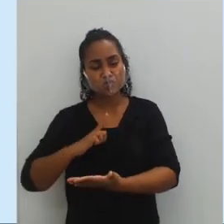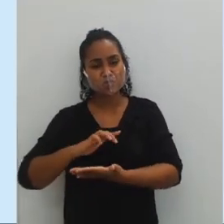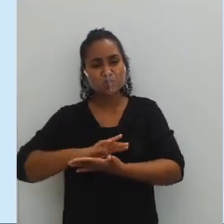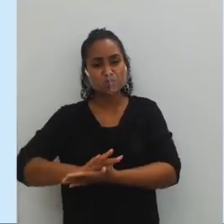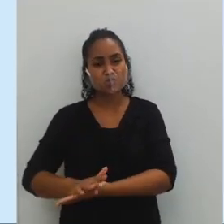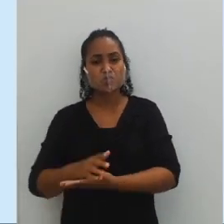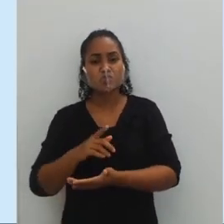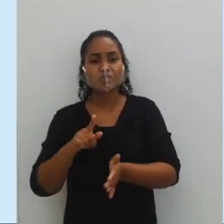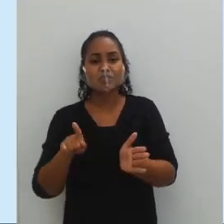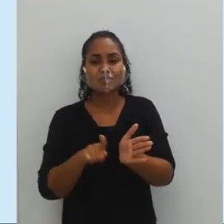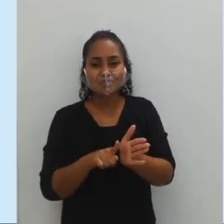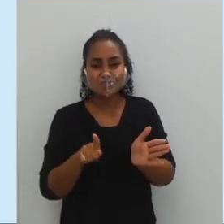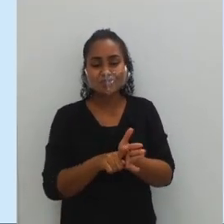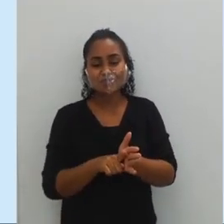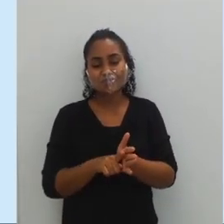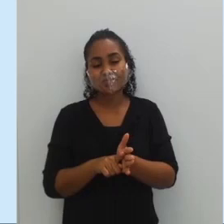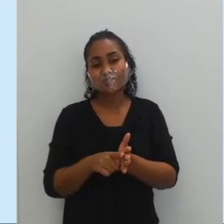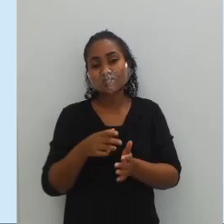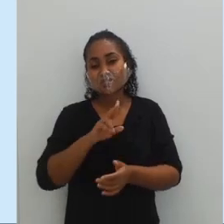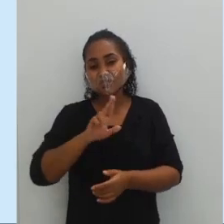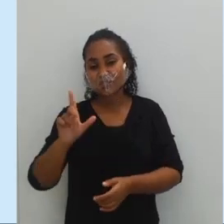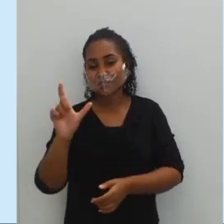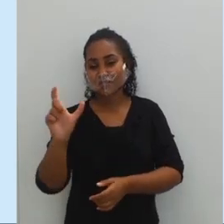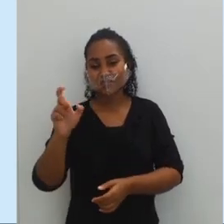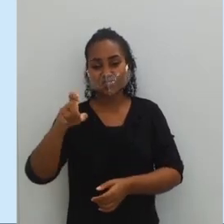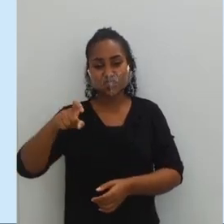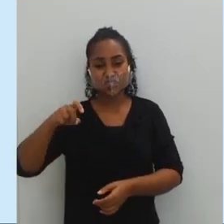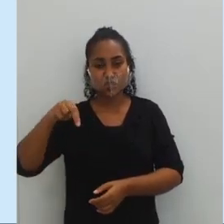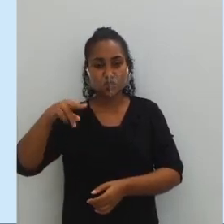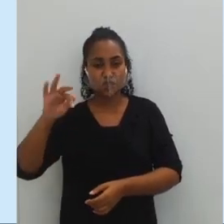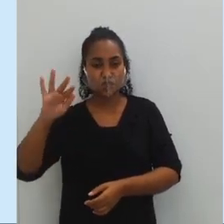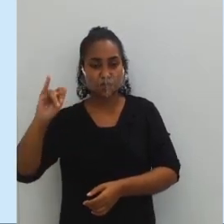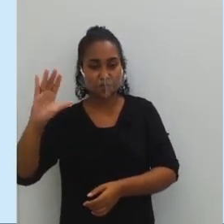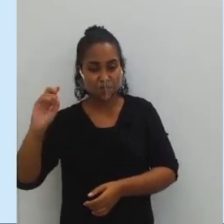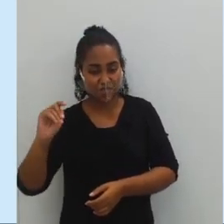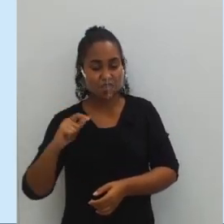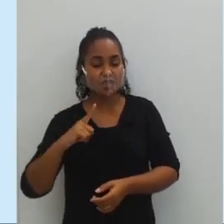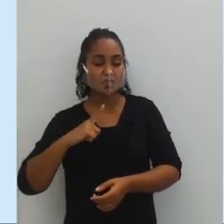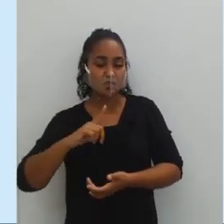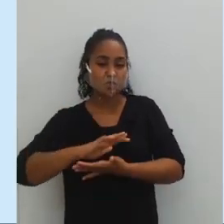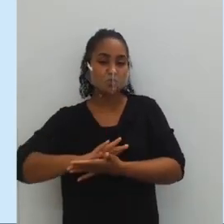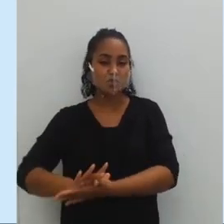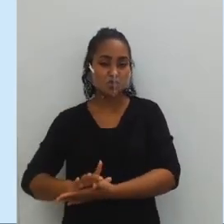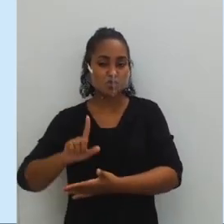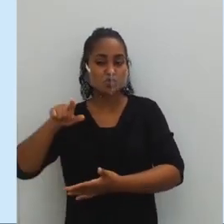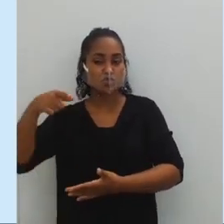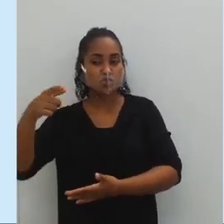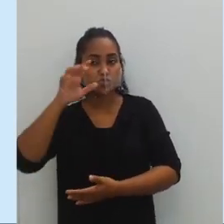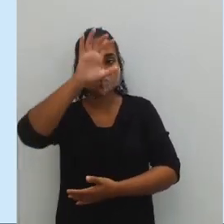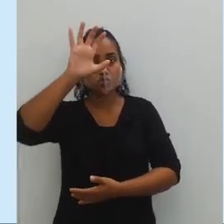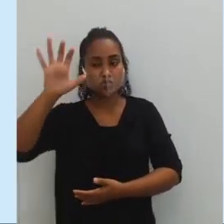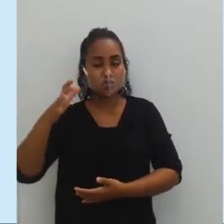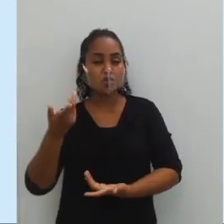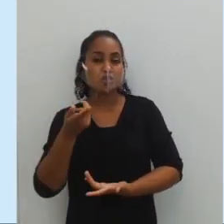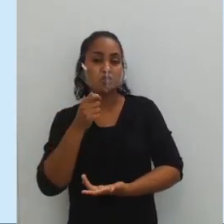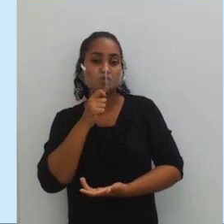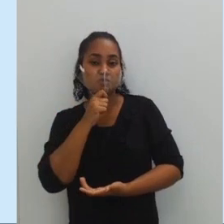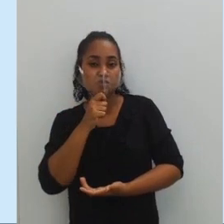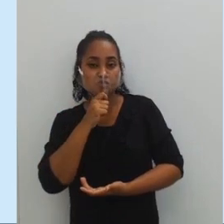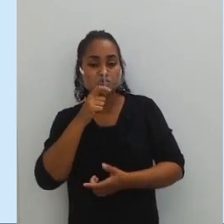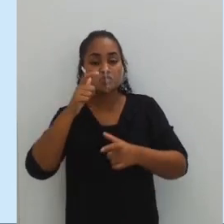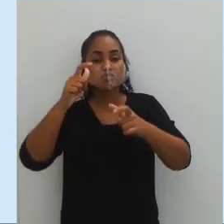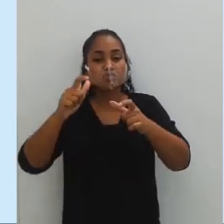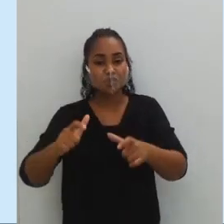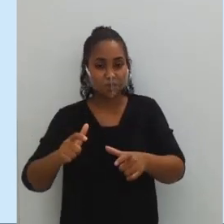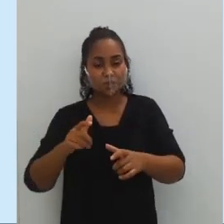preconceito negativo, tá? Xenofobia, para quem não sabe, é justamente aquele preconceito que você tem com uma pessoa de uma outra região, de um